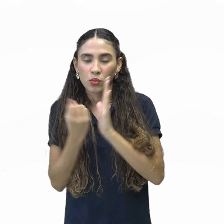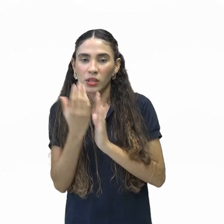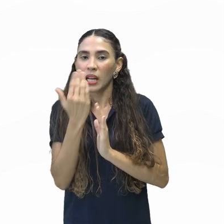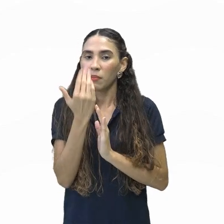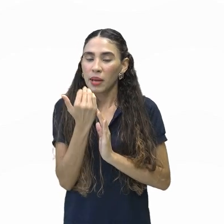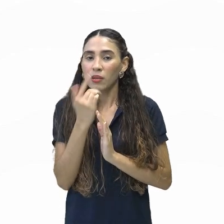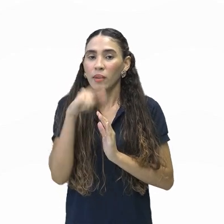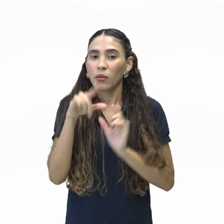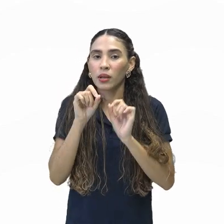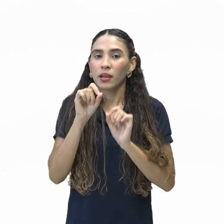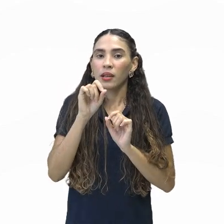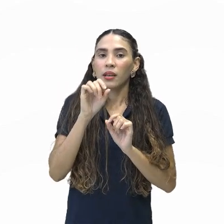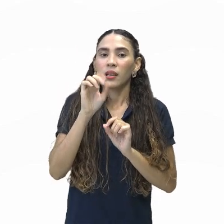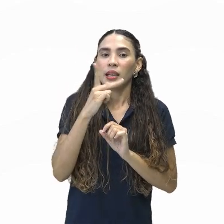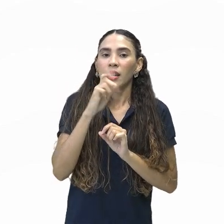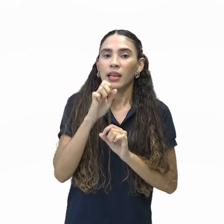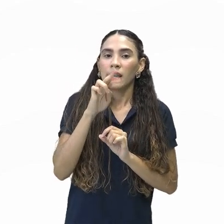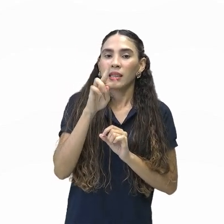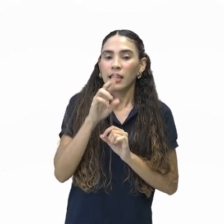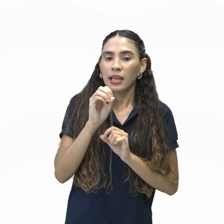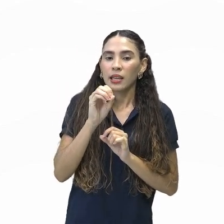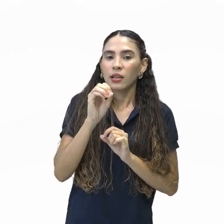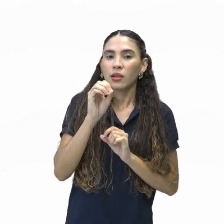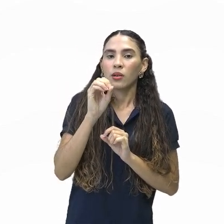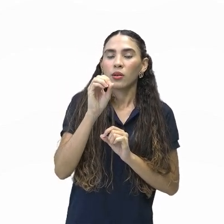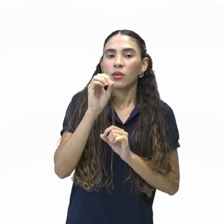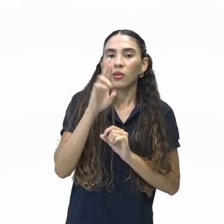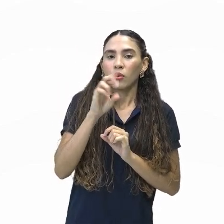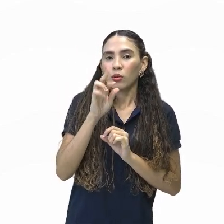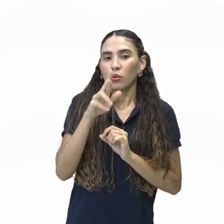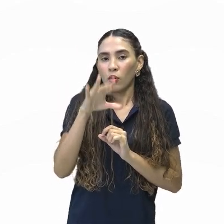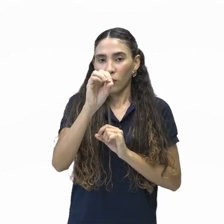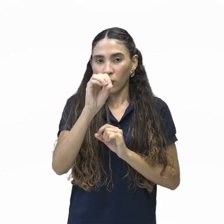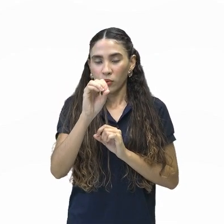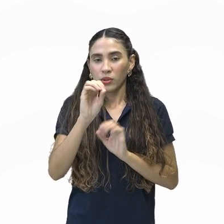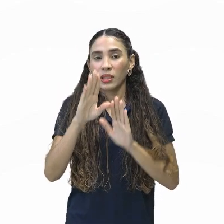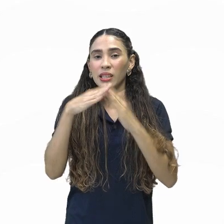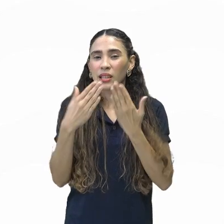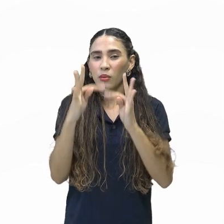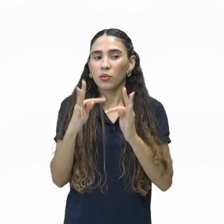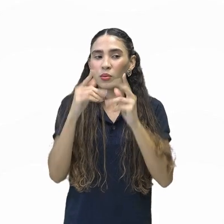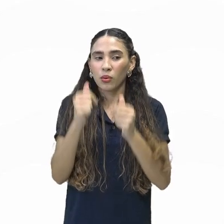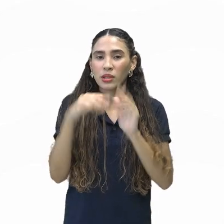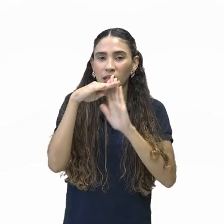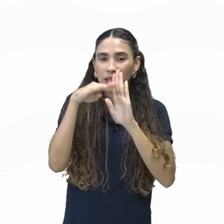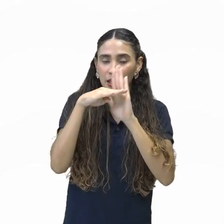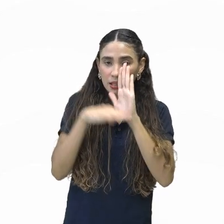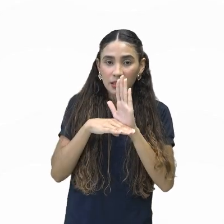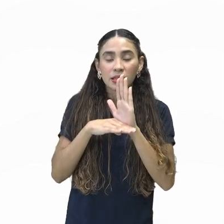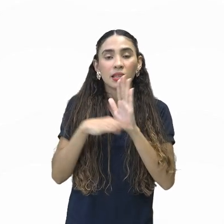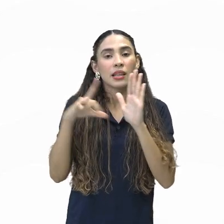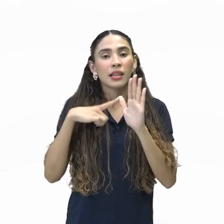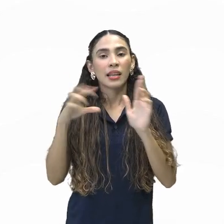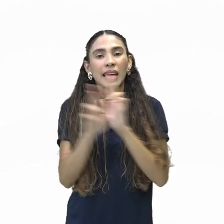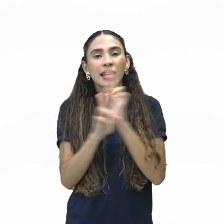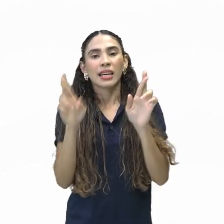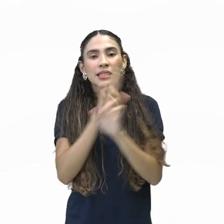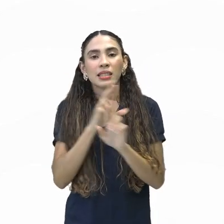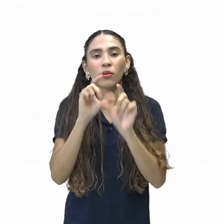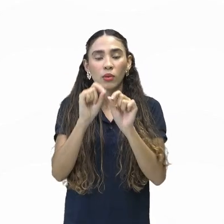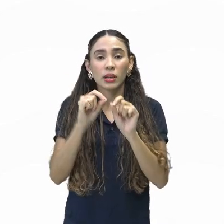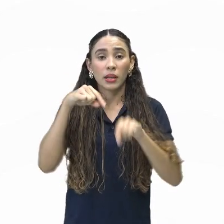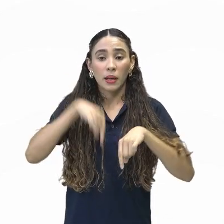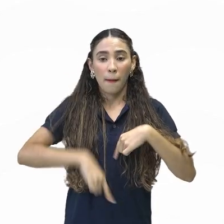os heterótrofos. Então, tudo isso, todas essas características citadas estão relacionadas com